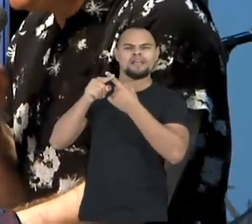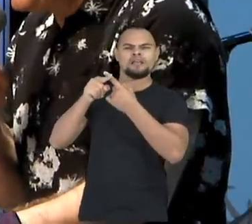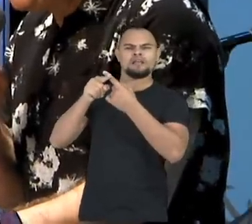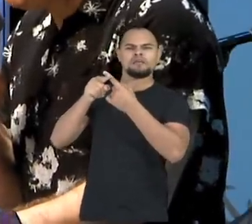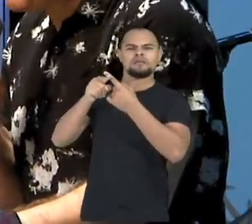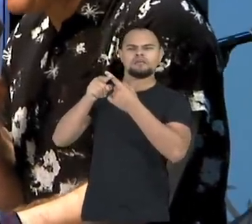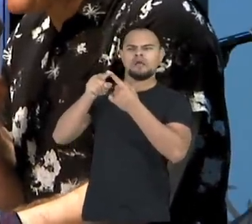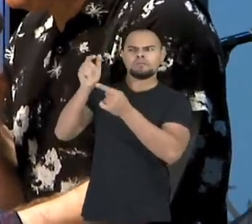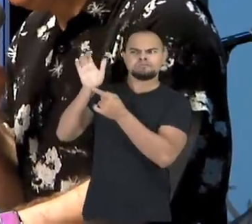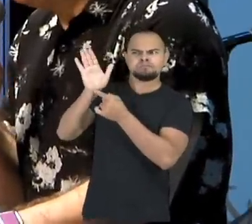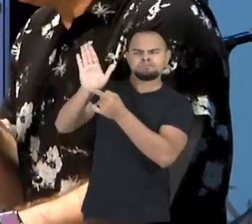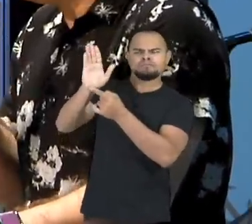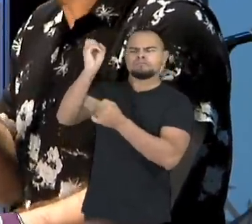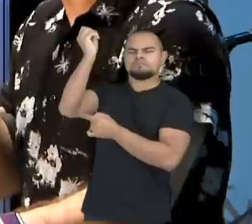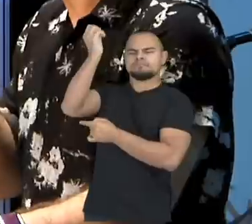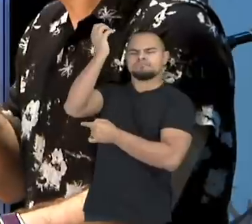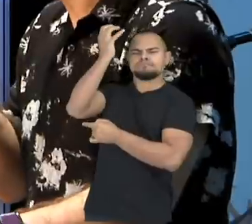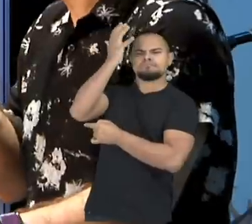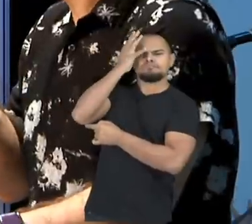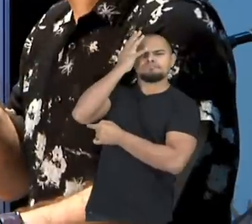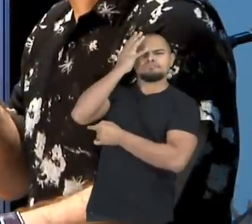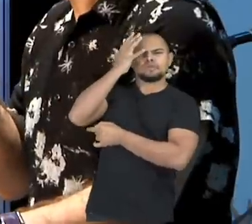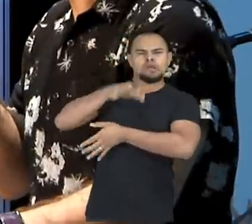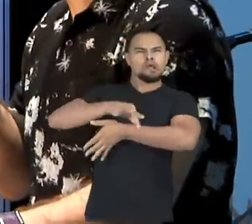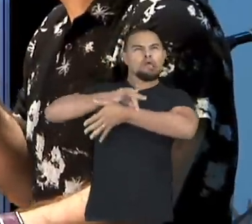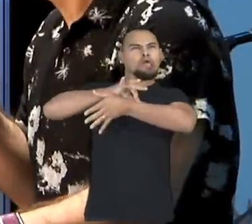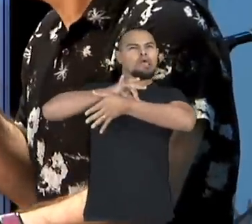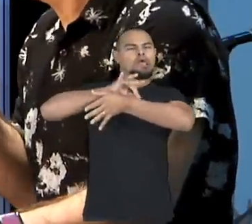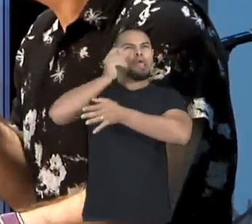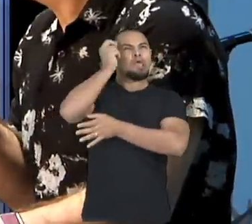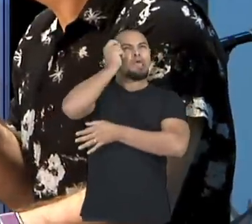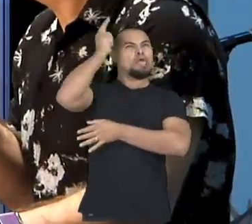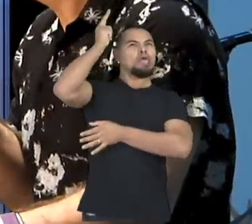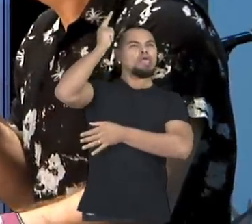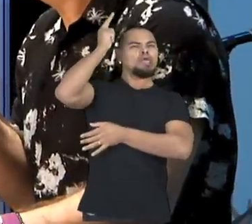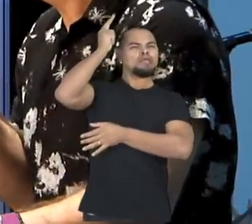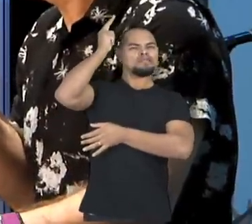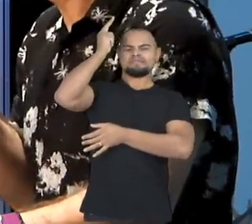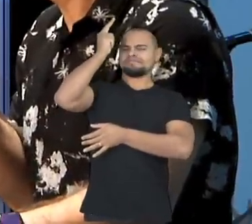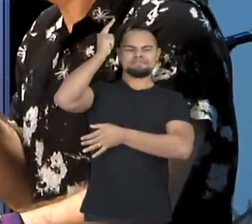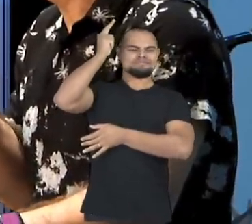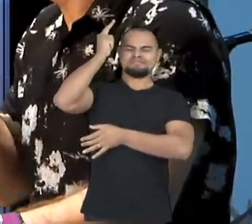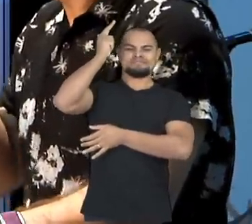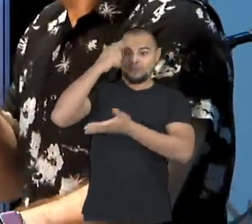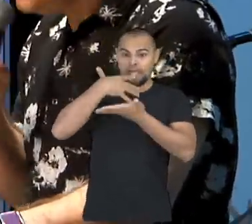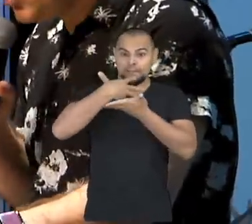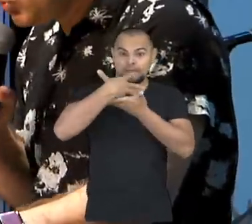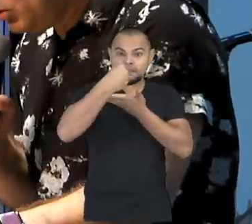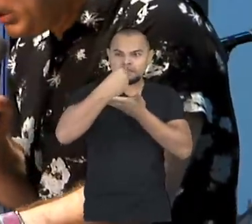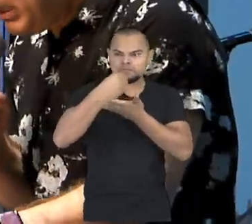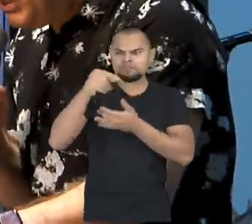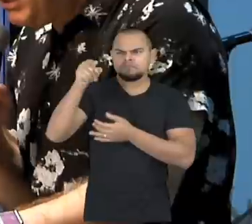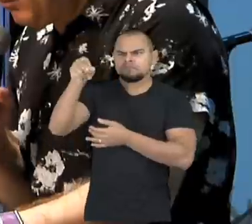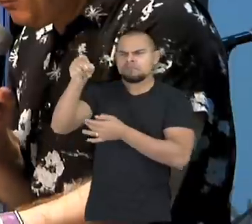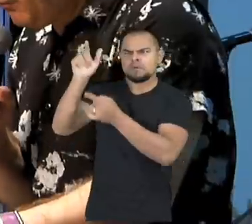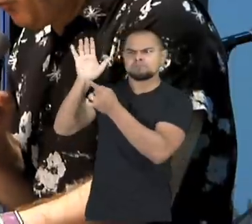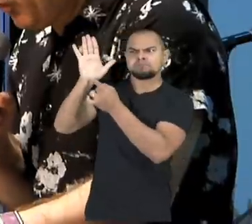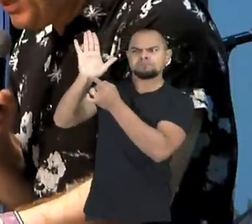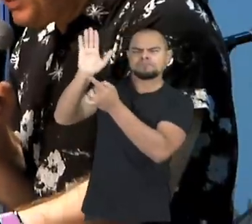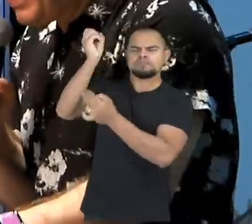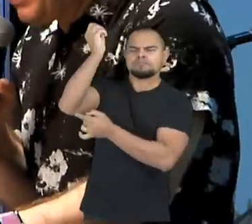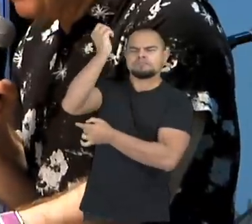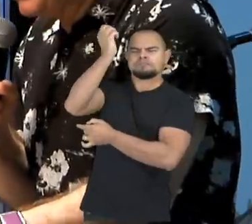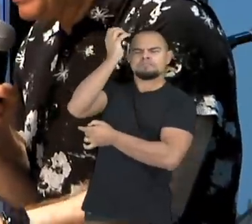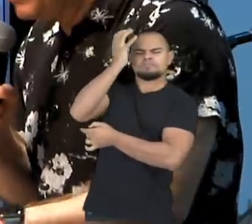foi revelado por carne ou sangue. Repita isso comigo. Isso não